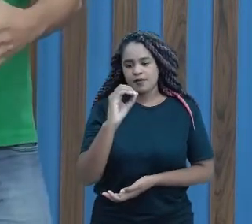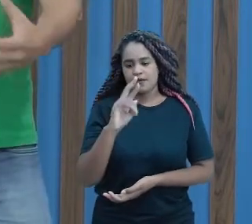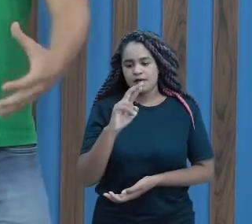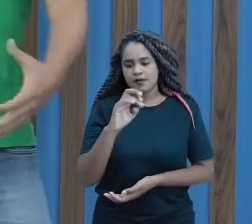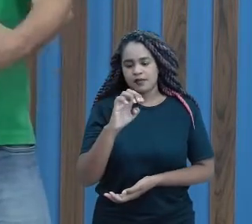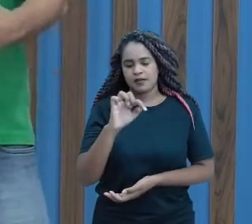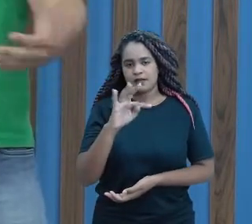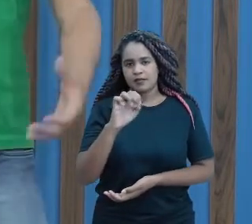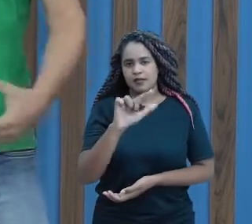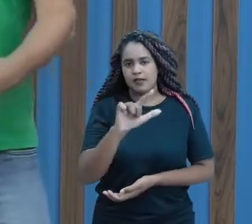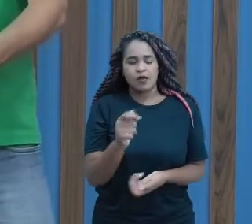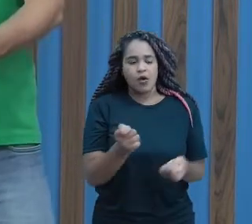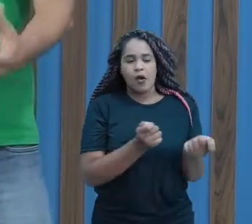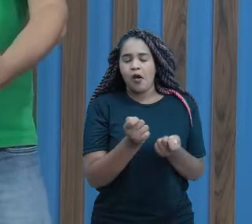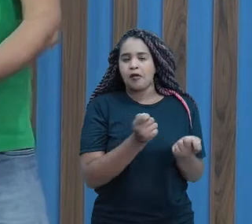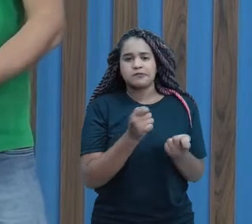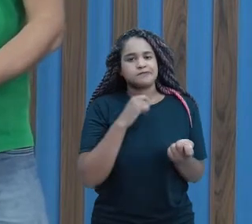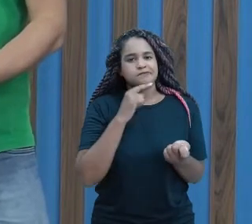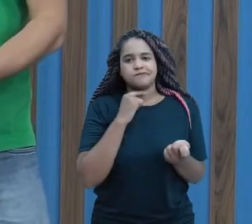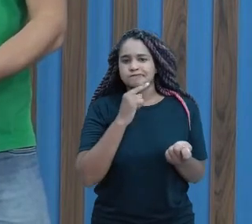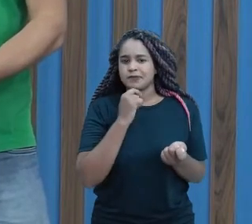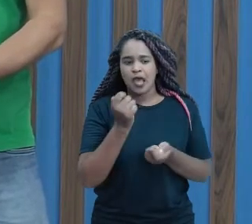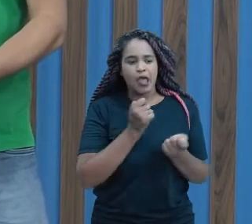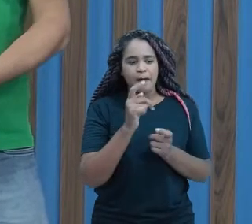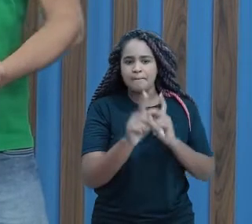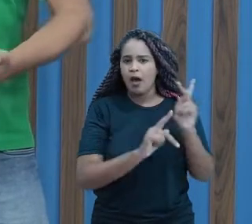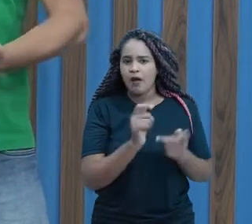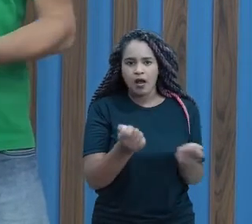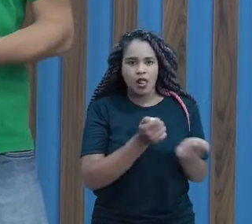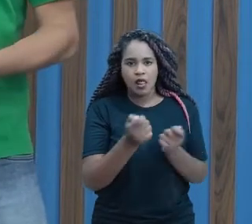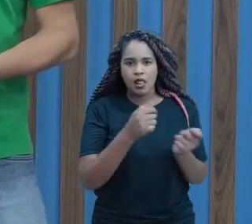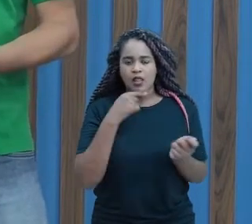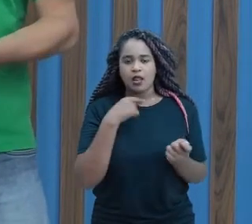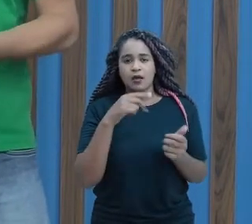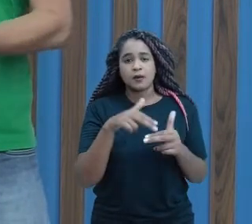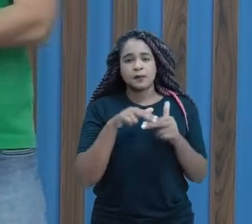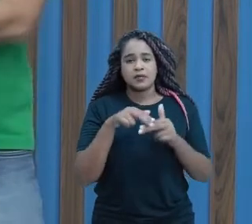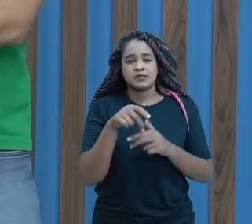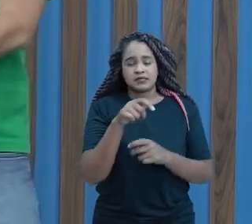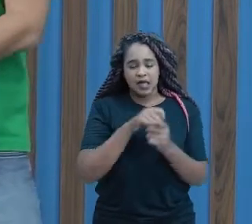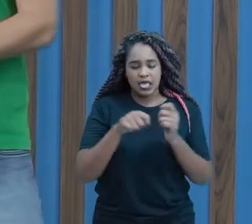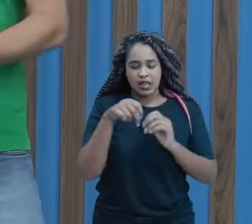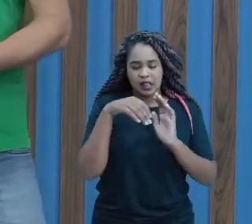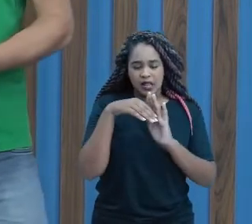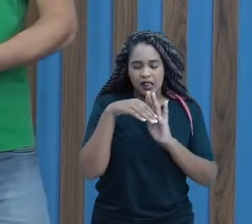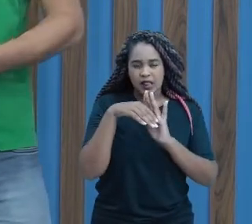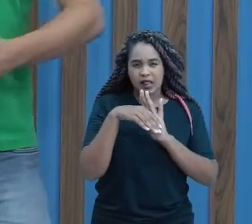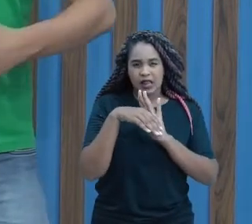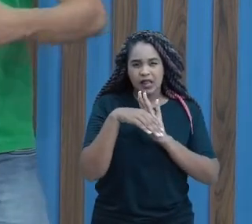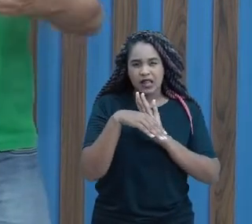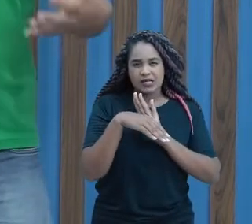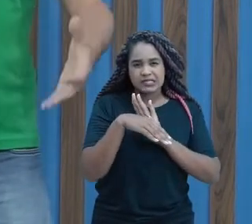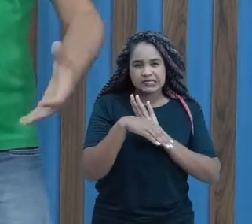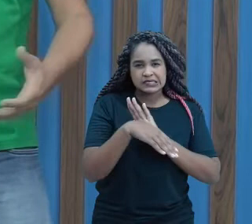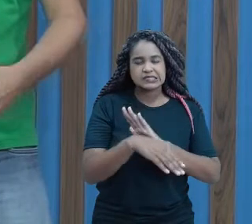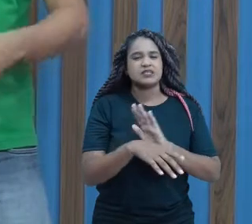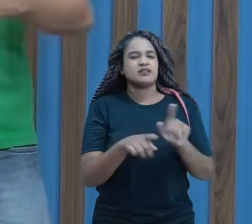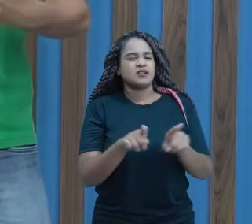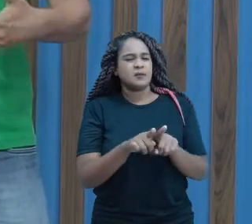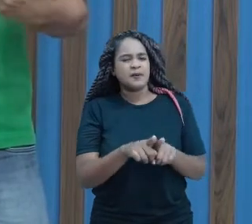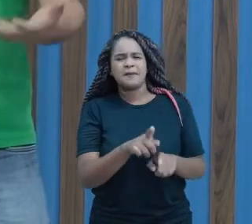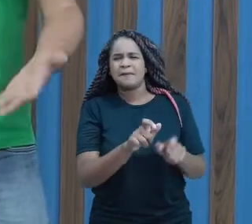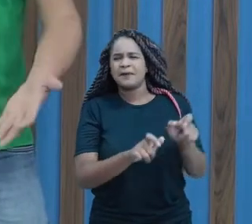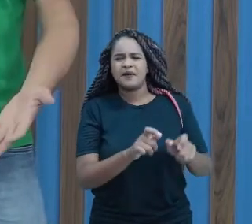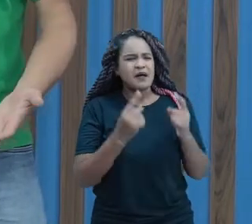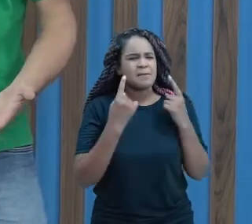realmente um grande controle sobre o seu território, sobre sua população, e a crise vai aumentando e as críticas ao Estado e a ideia de abertura só vão